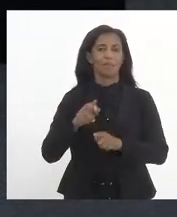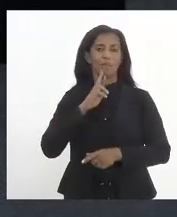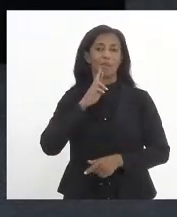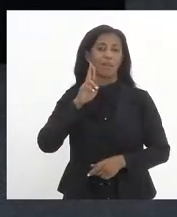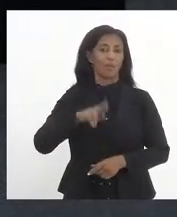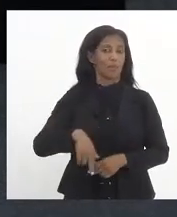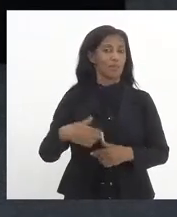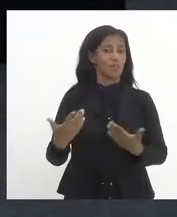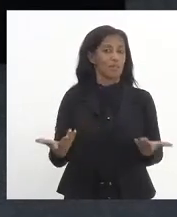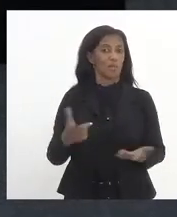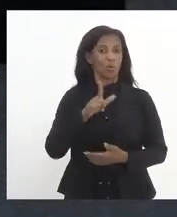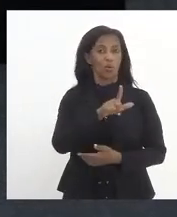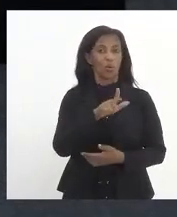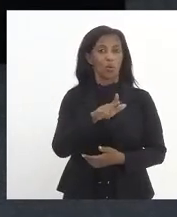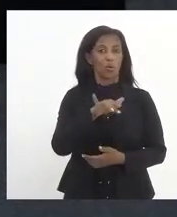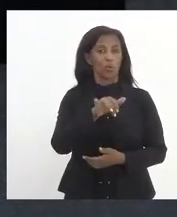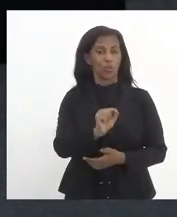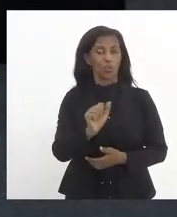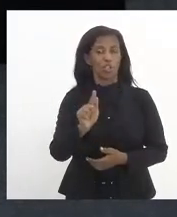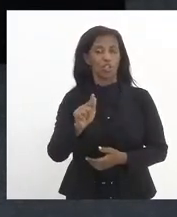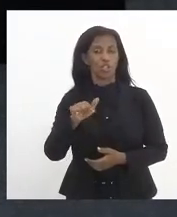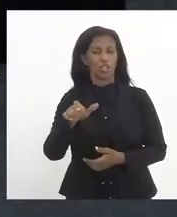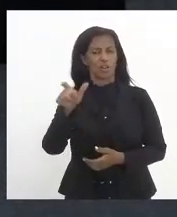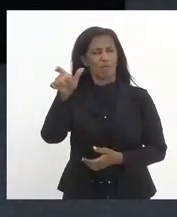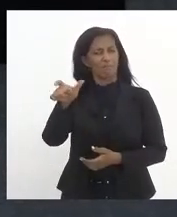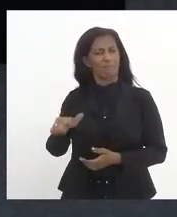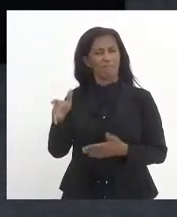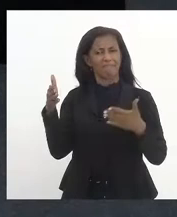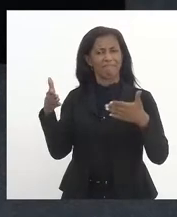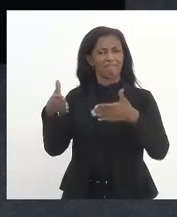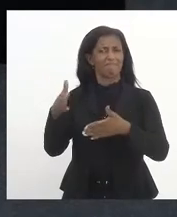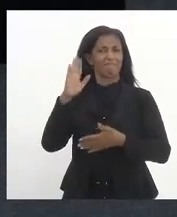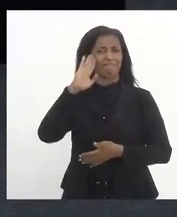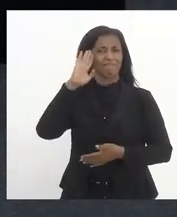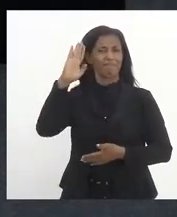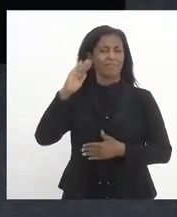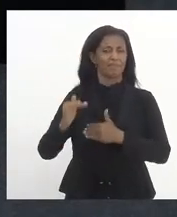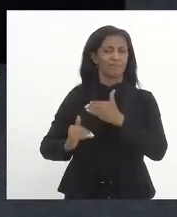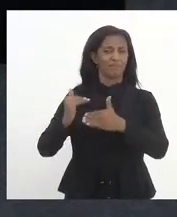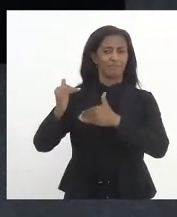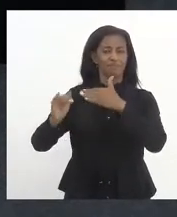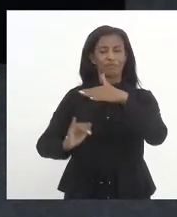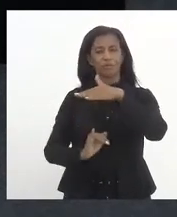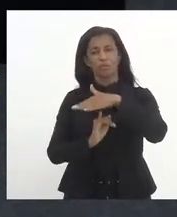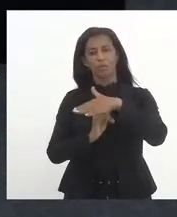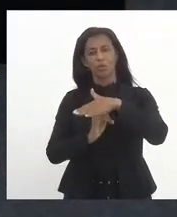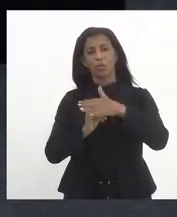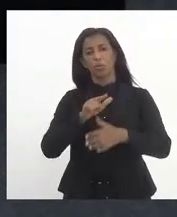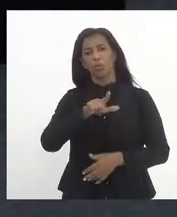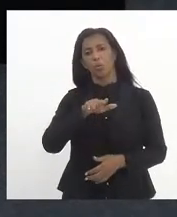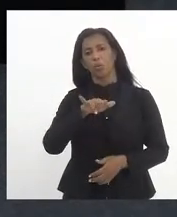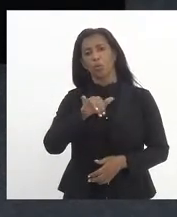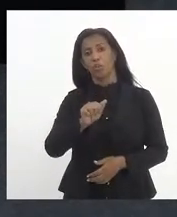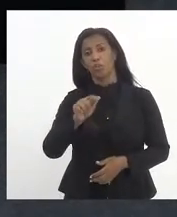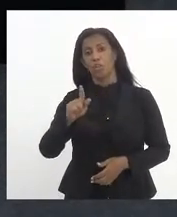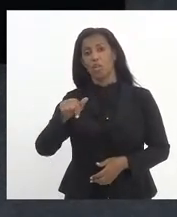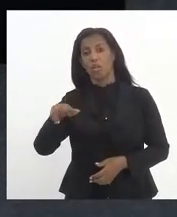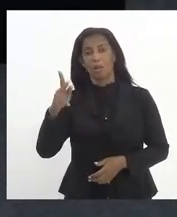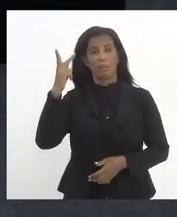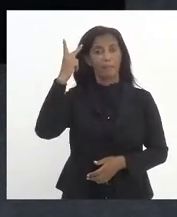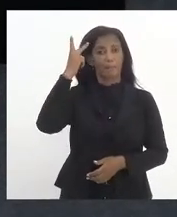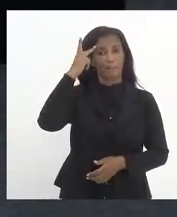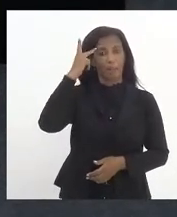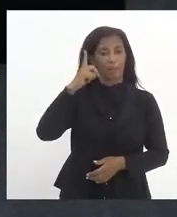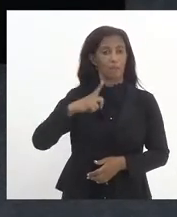por exemplo, Luiz Gama como uma figura central nesse processo. O Instituto Luiz Gama, que fica em São Paulo, é